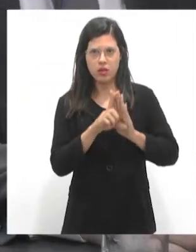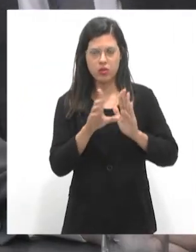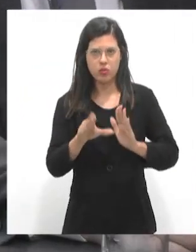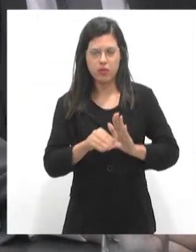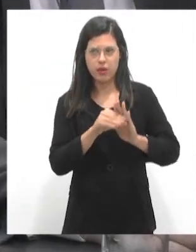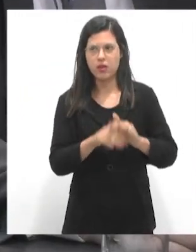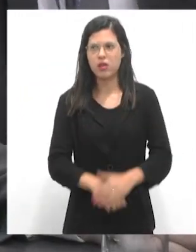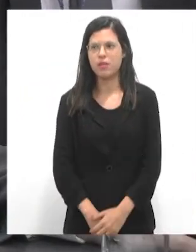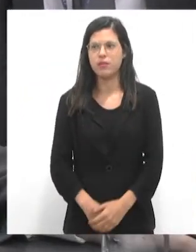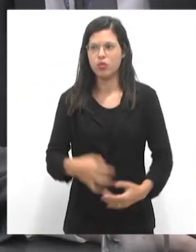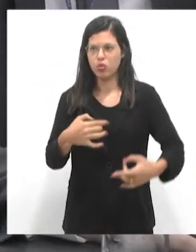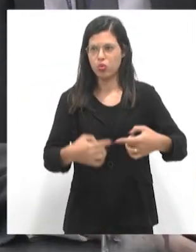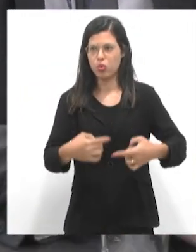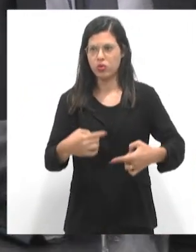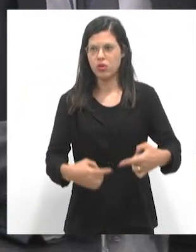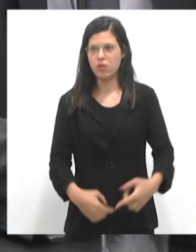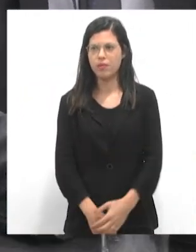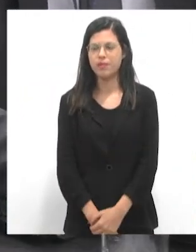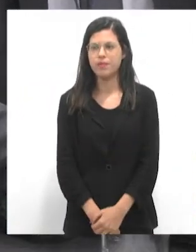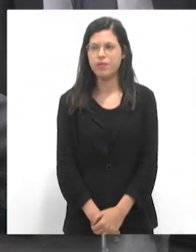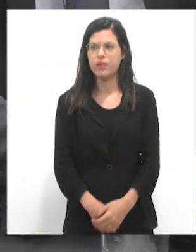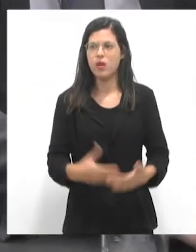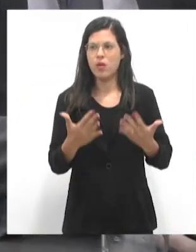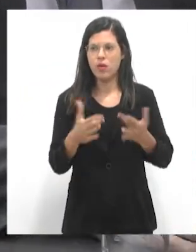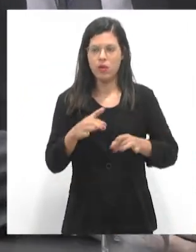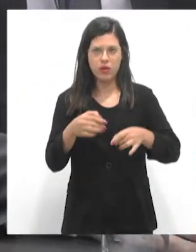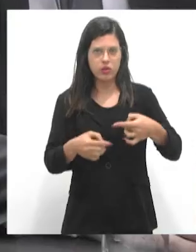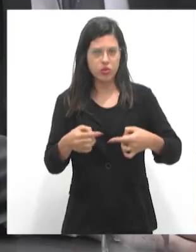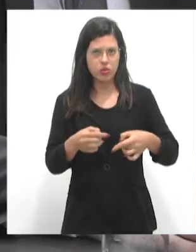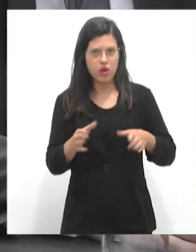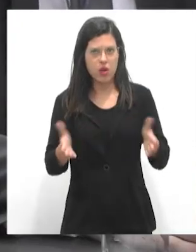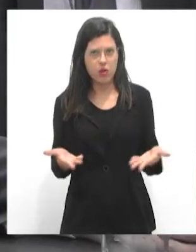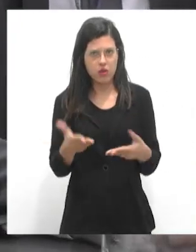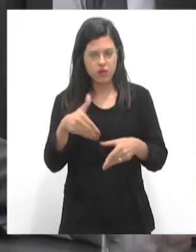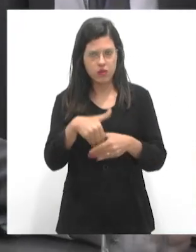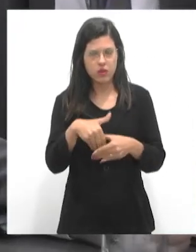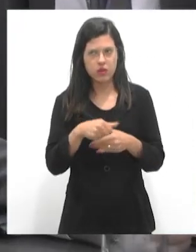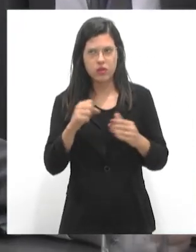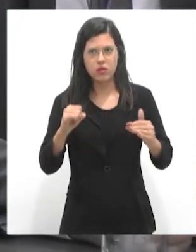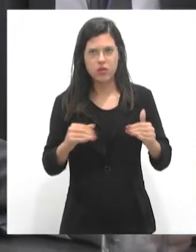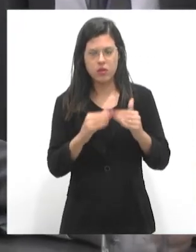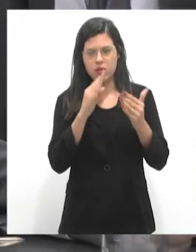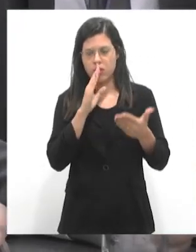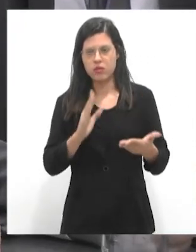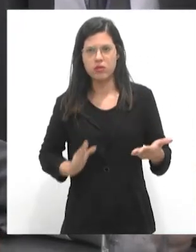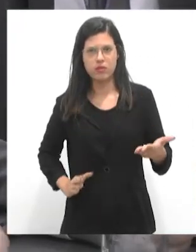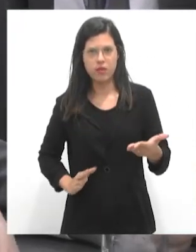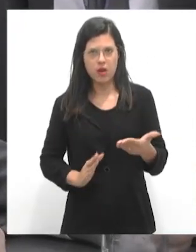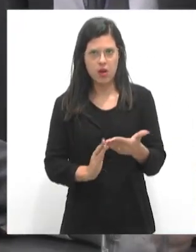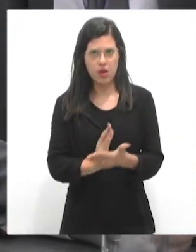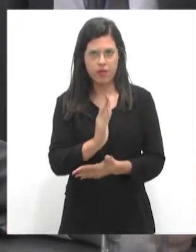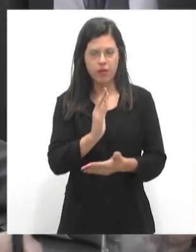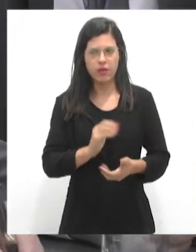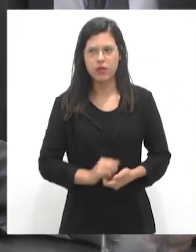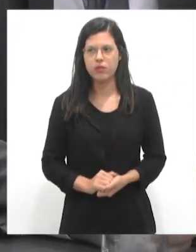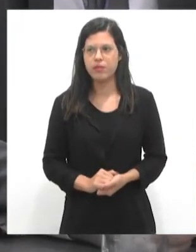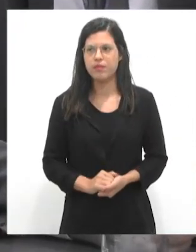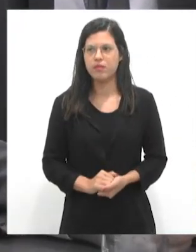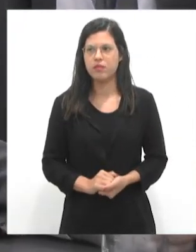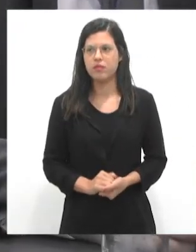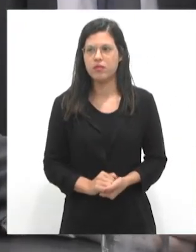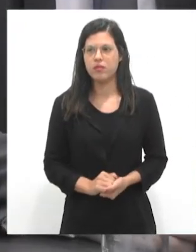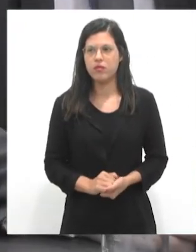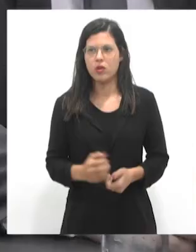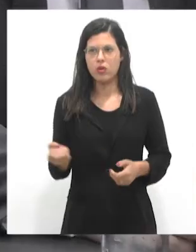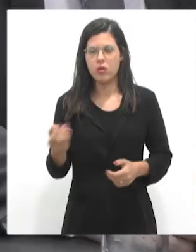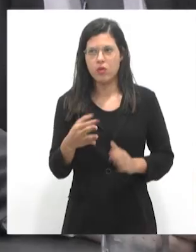emendas. Em discussão. Não havendo quem queira discutir, em votação, os senhores que aprovam permaneçam como estão. Aprovado. O